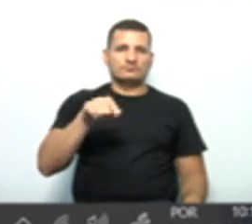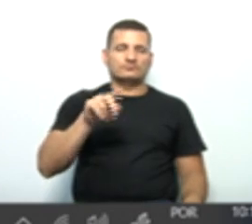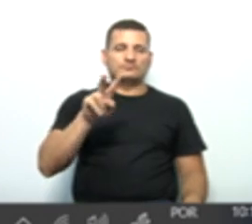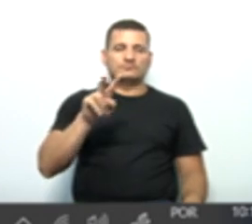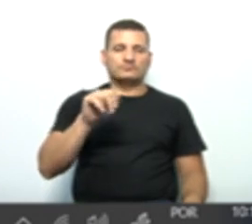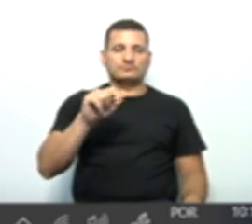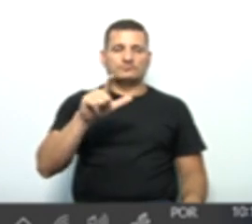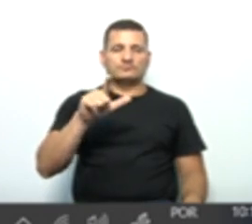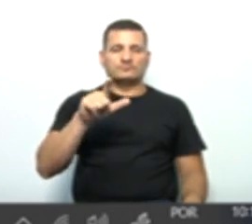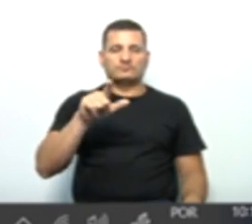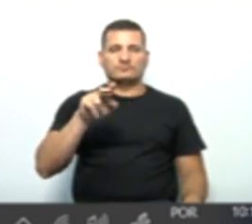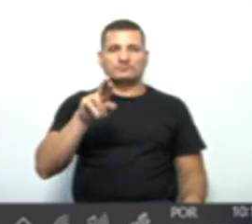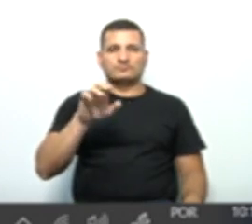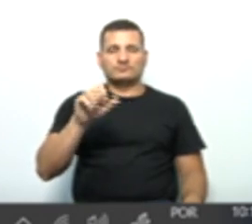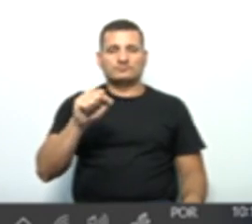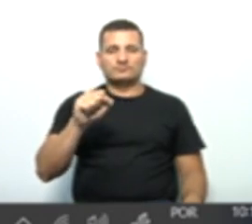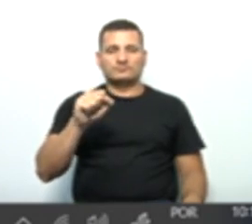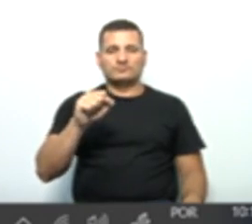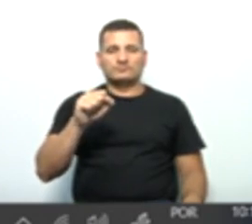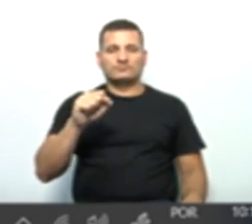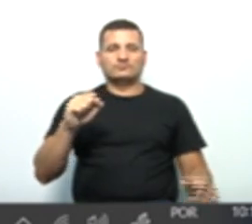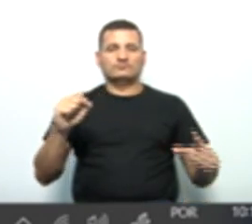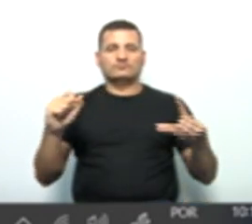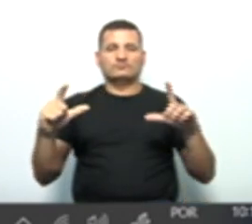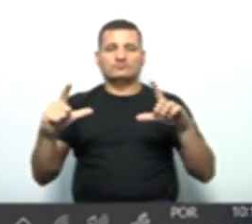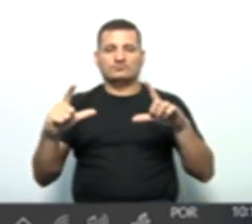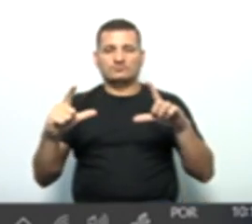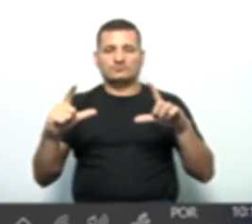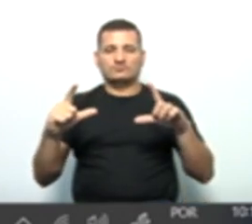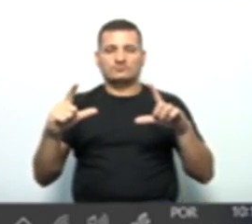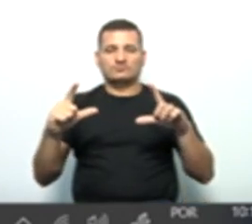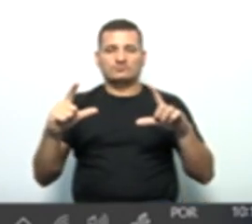Tel.values, abre e fecha.